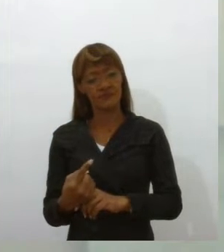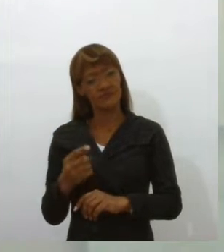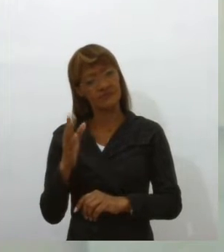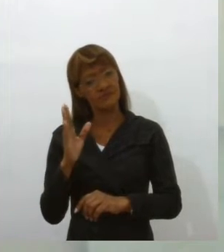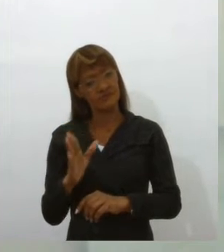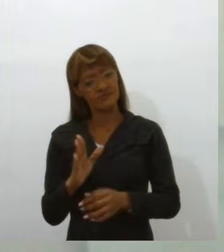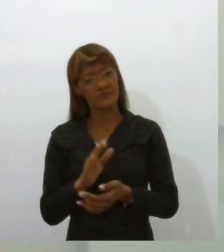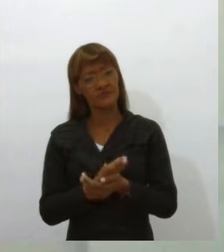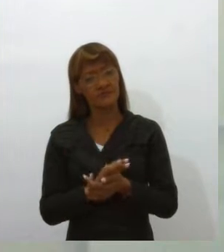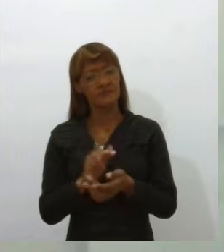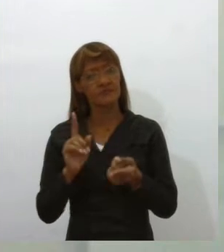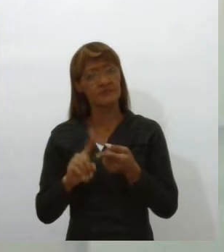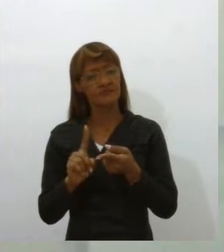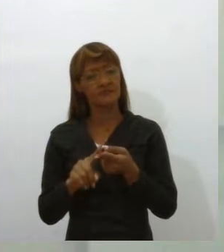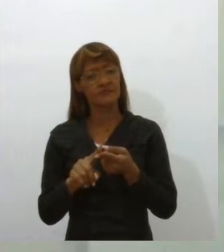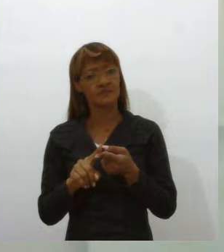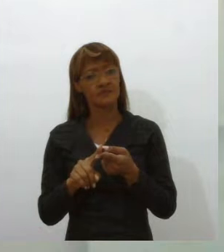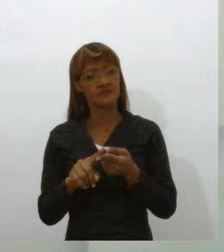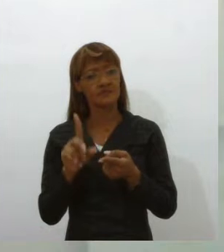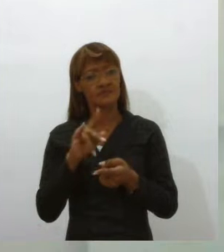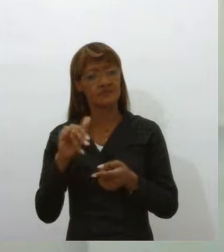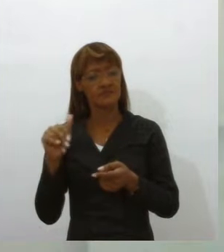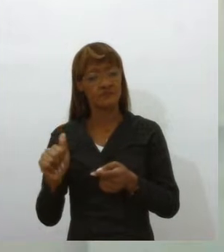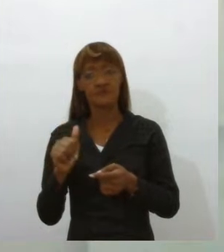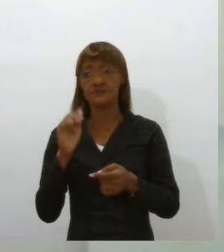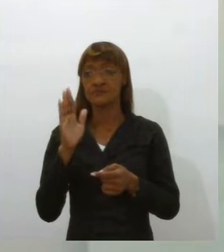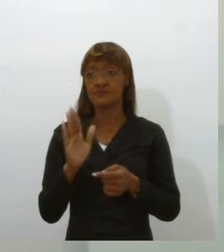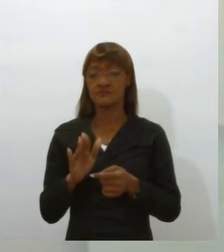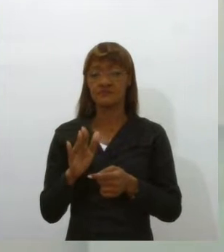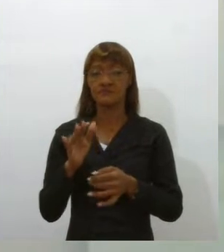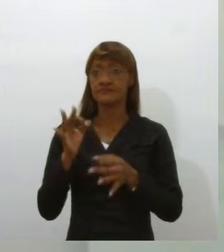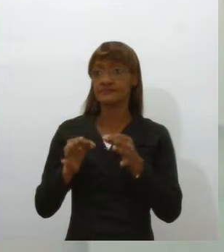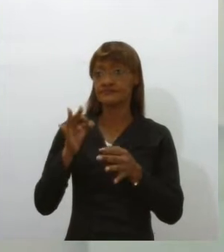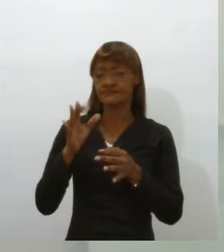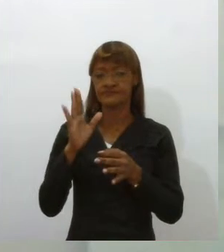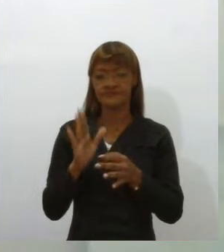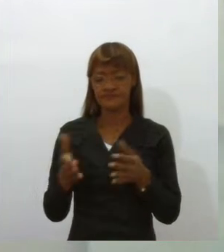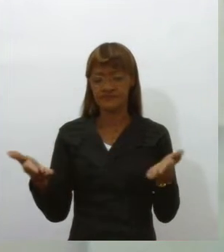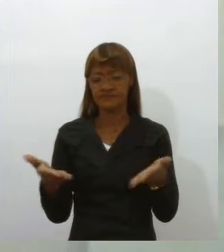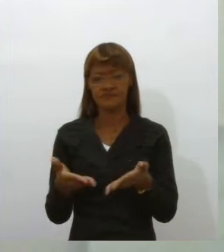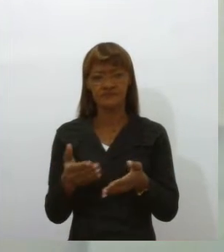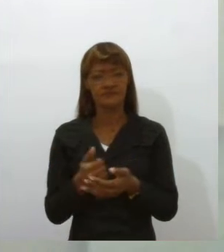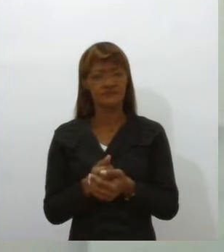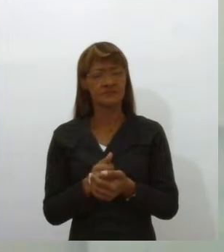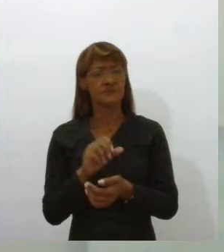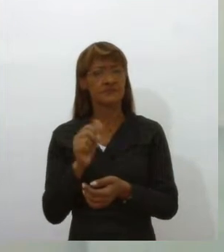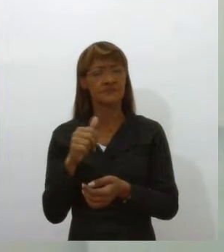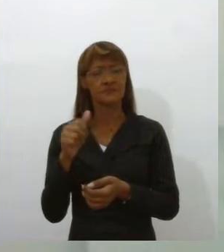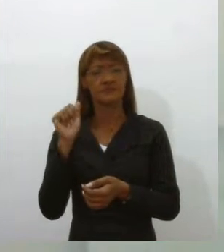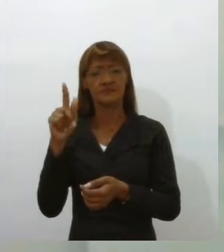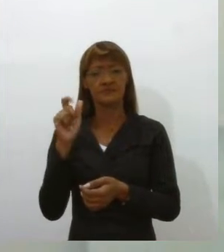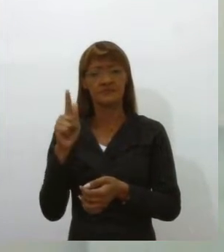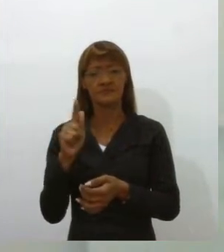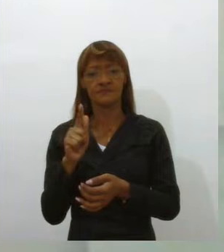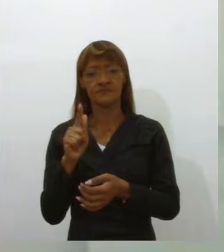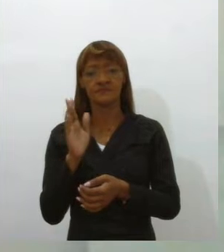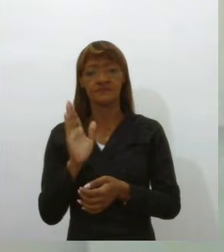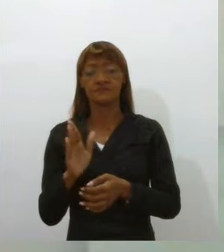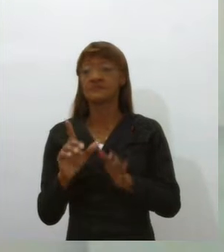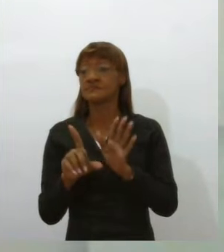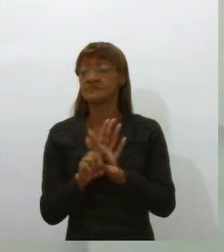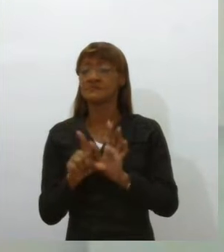Dia Nacional dos Magistrados, que tem comemorado hoje, 11 de agosto. Essa lei estadual tem como objetivo esclarecer